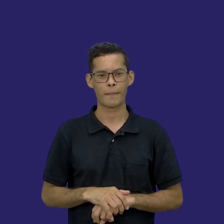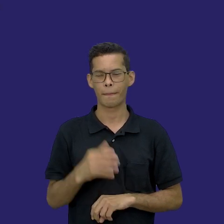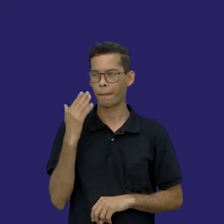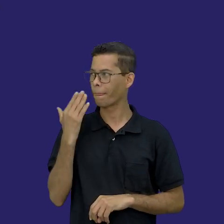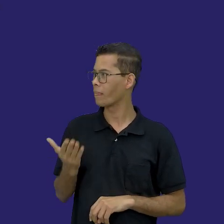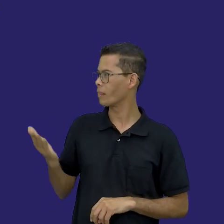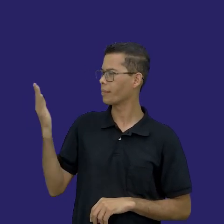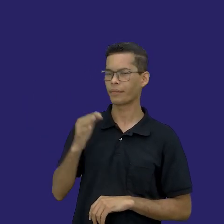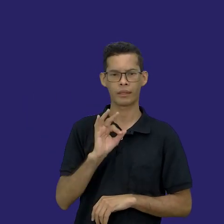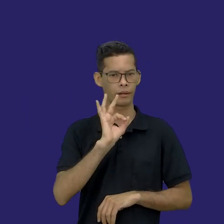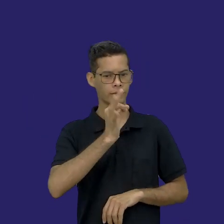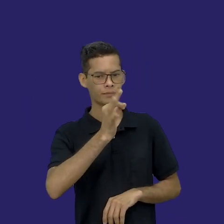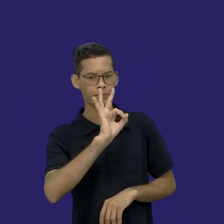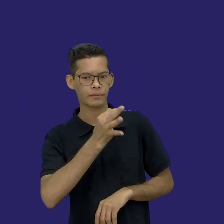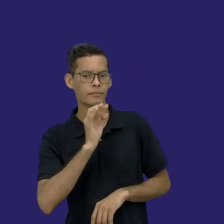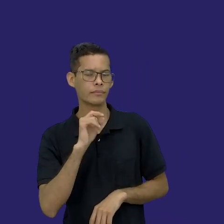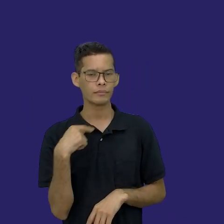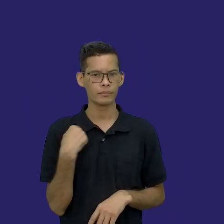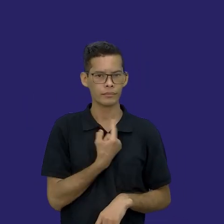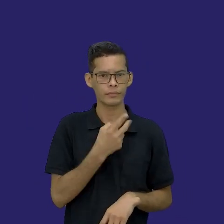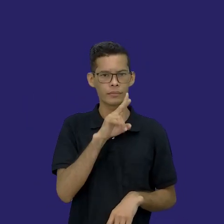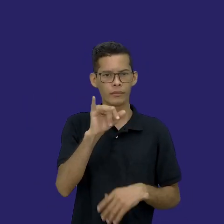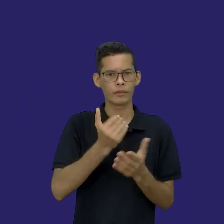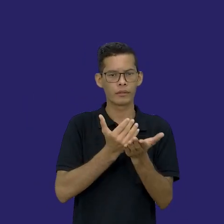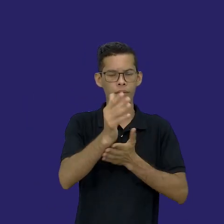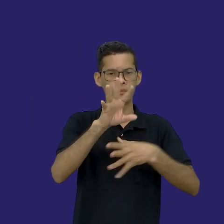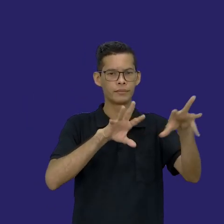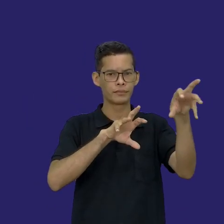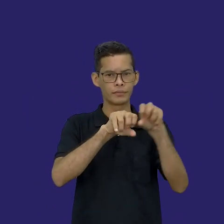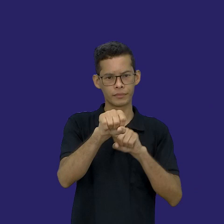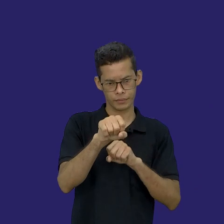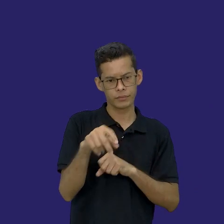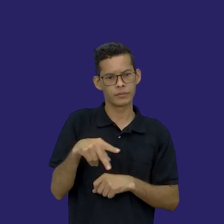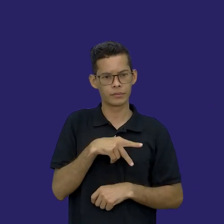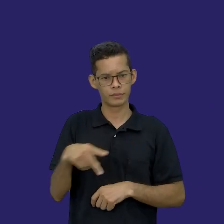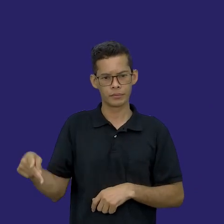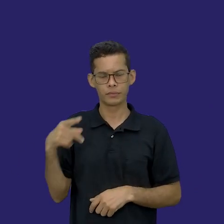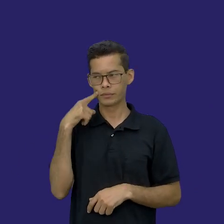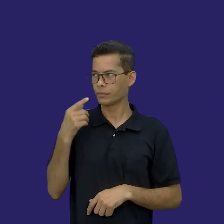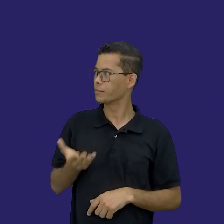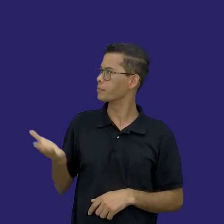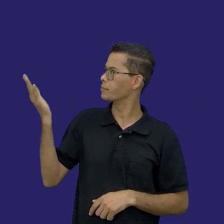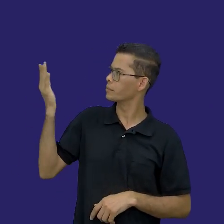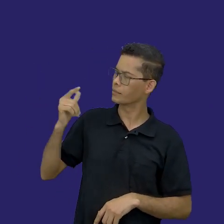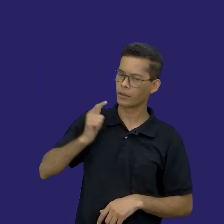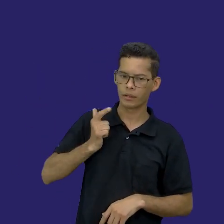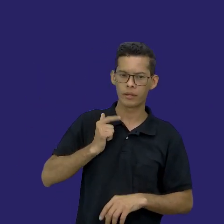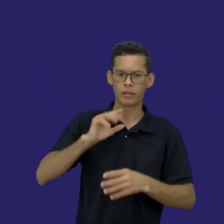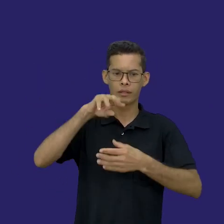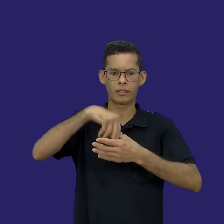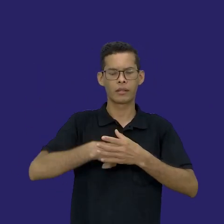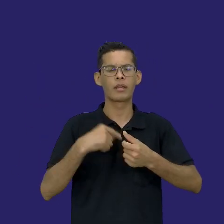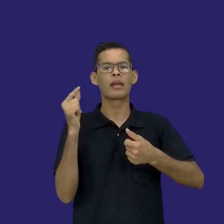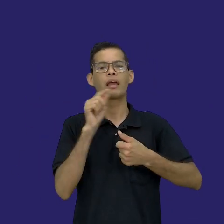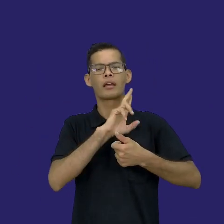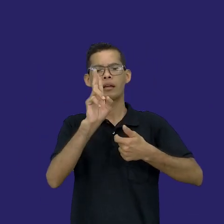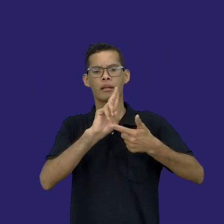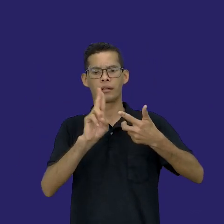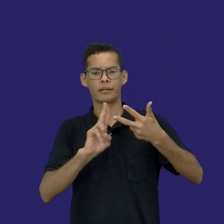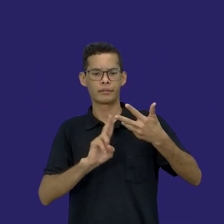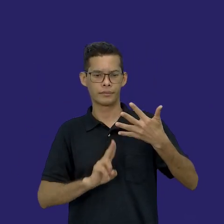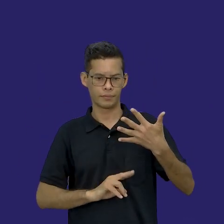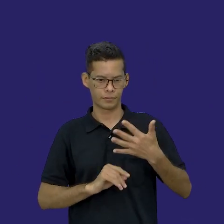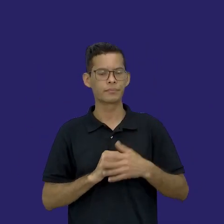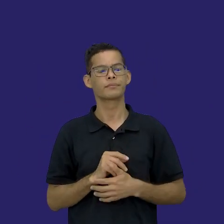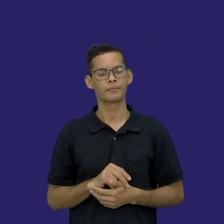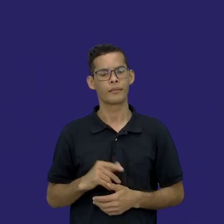Isso, como nós estamos aqui iniciando essa formação de professores, né? Tem aqui os nomes de todos os envolvidos, né, nesse processo. Está